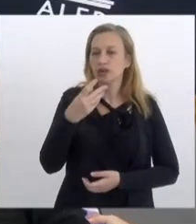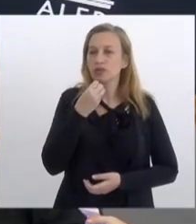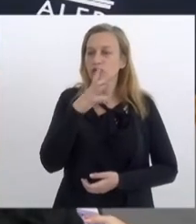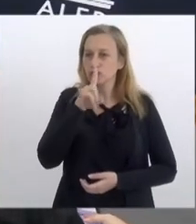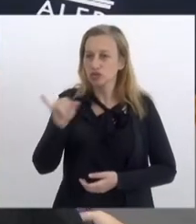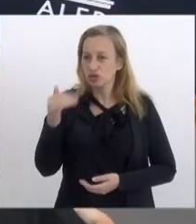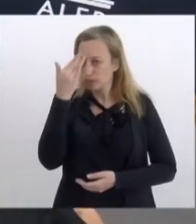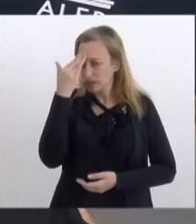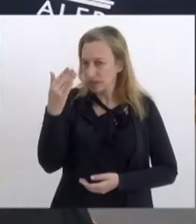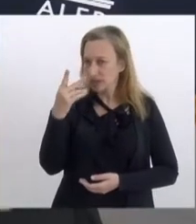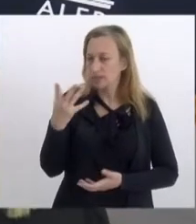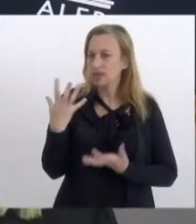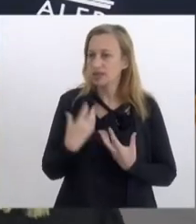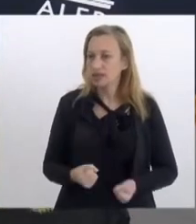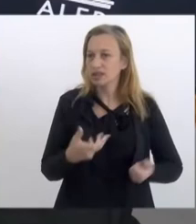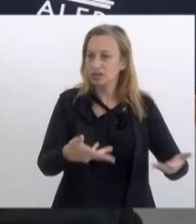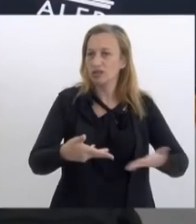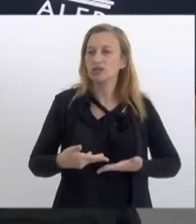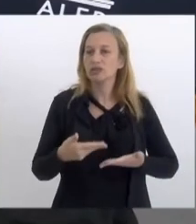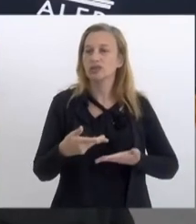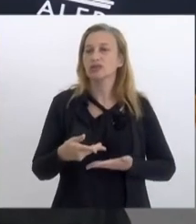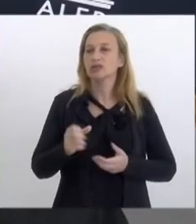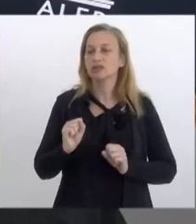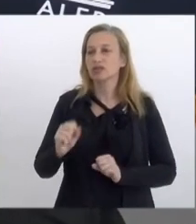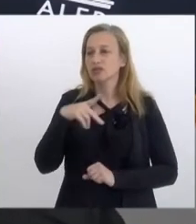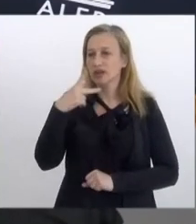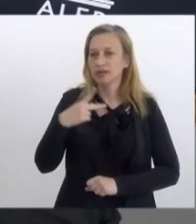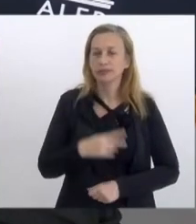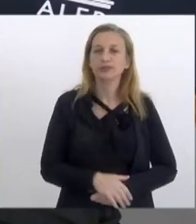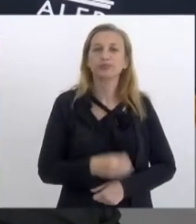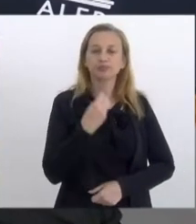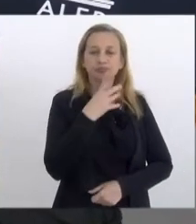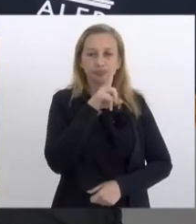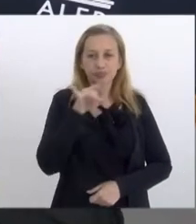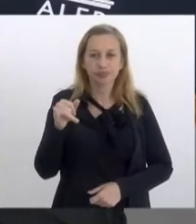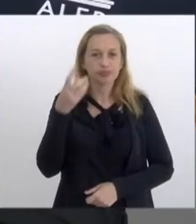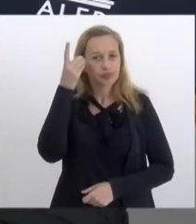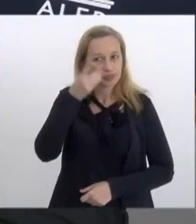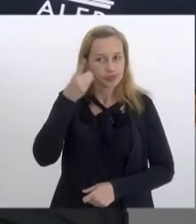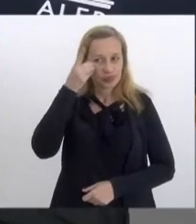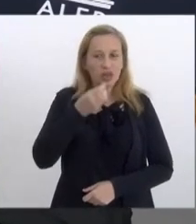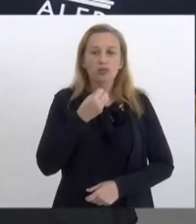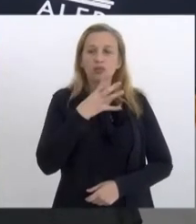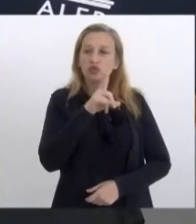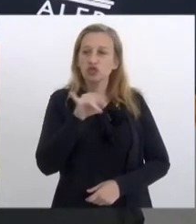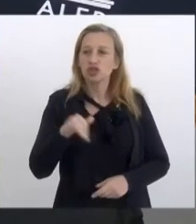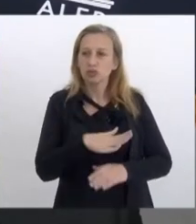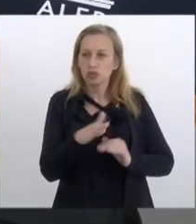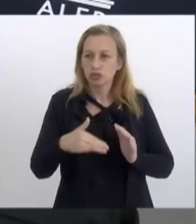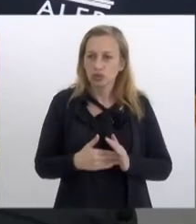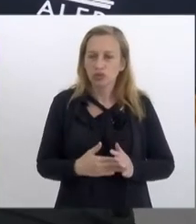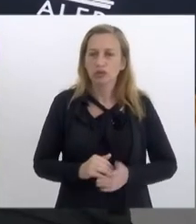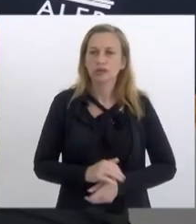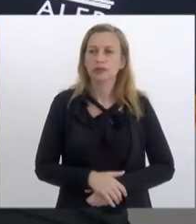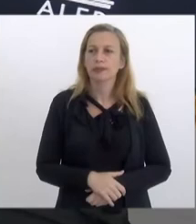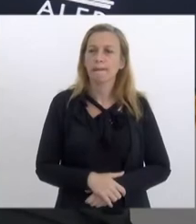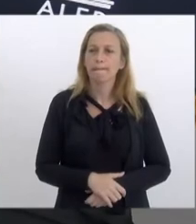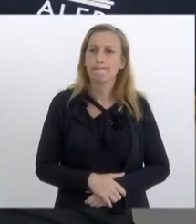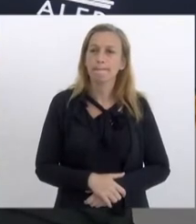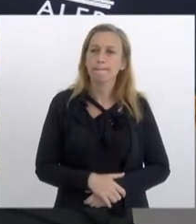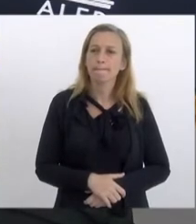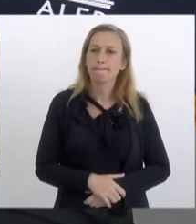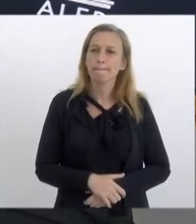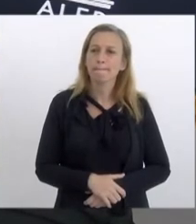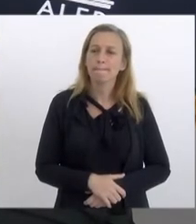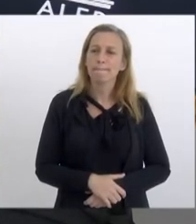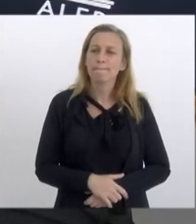dia, obrigado por aceitar o nosso convite, a palavra está com o senhor. Muito bom dia, deputado. Bom dia a todas e a todos. Nós